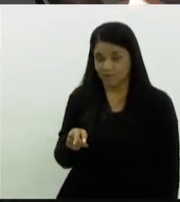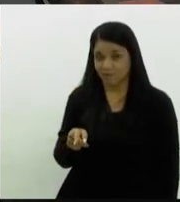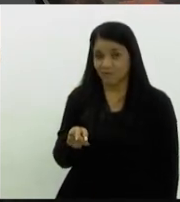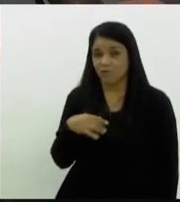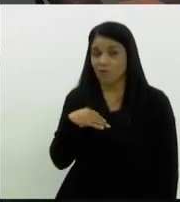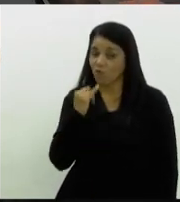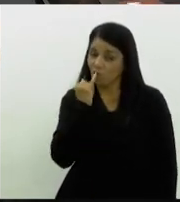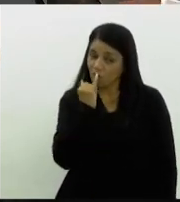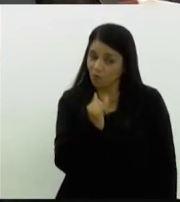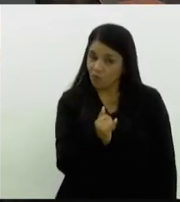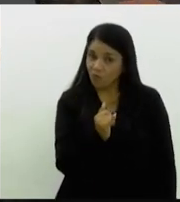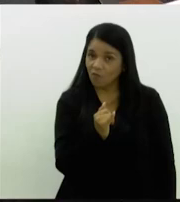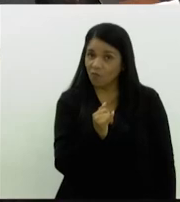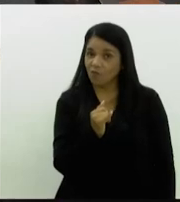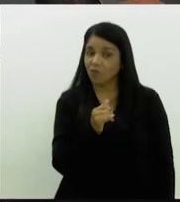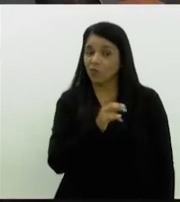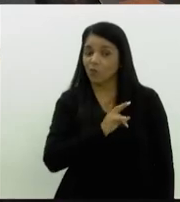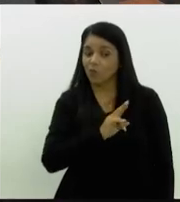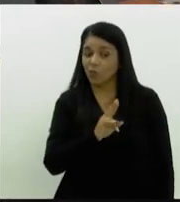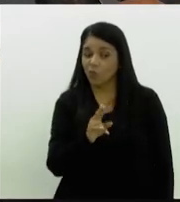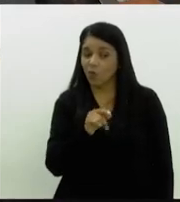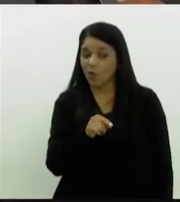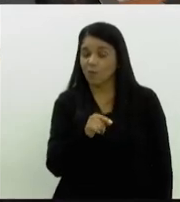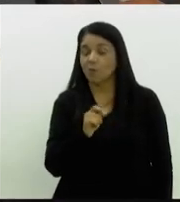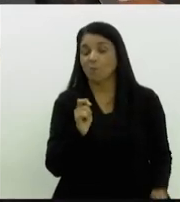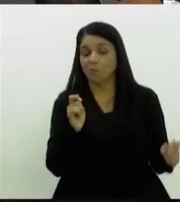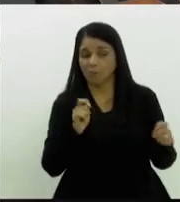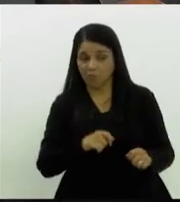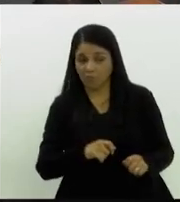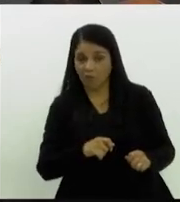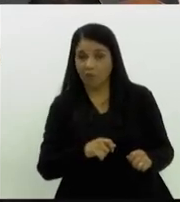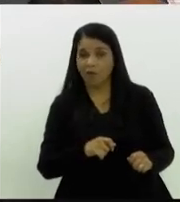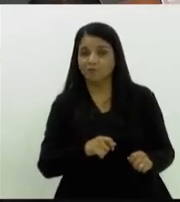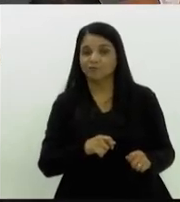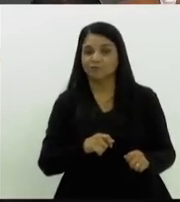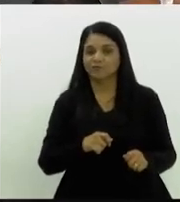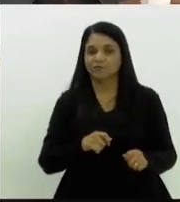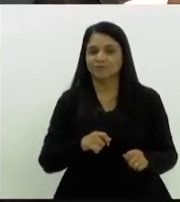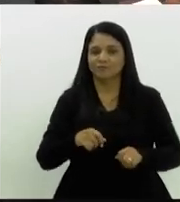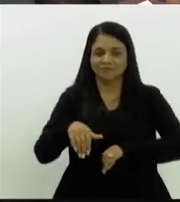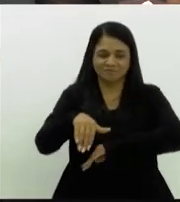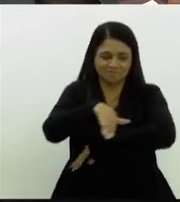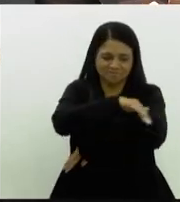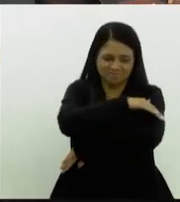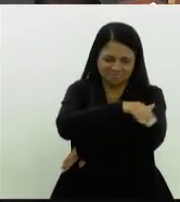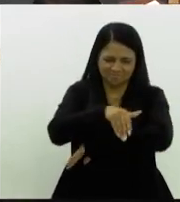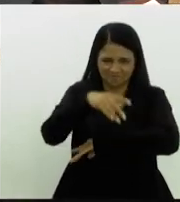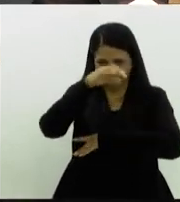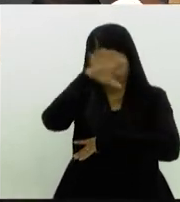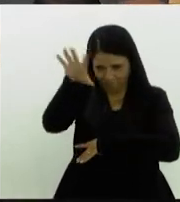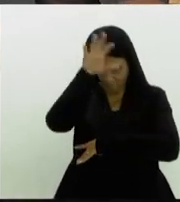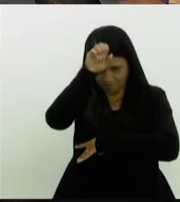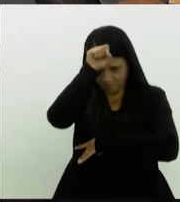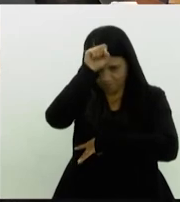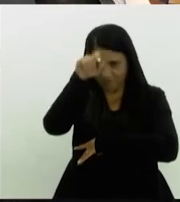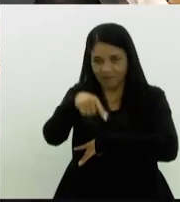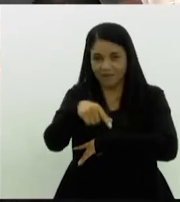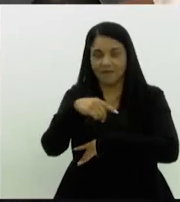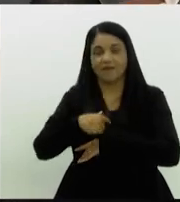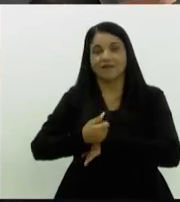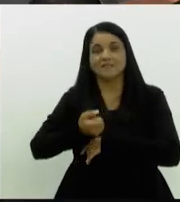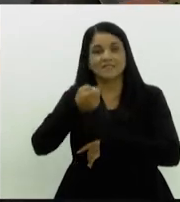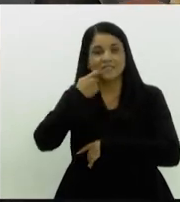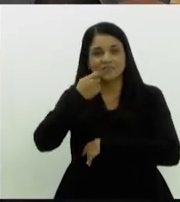disse que o nome dele poderia aparecer numa encruzilhada, numa sexta-feira, meia-noite. E nós